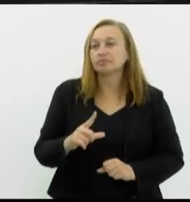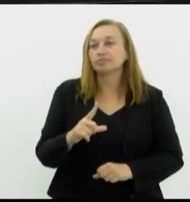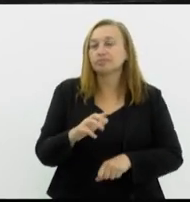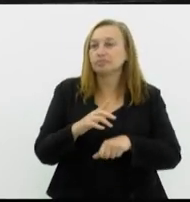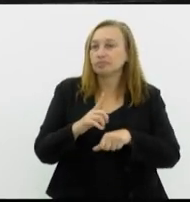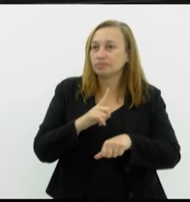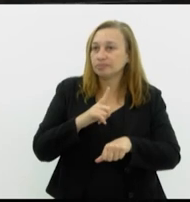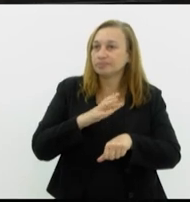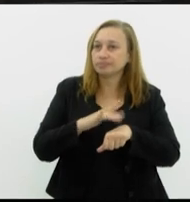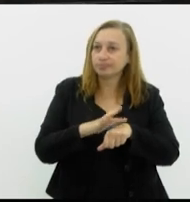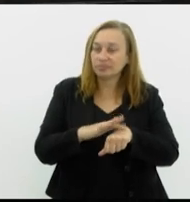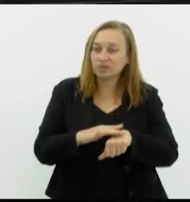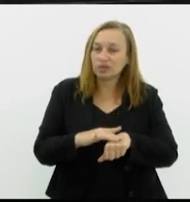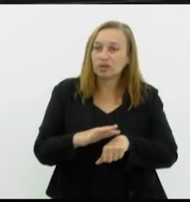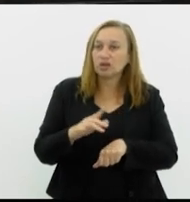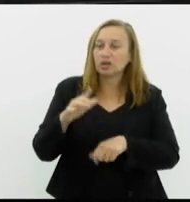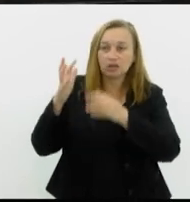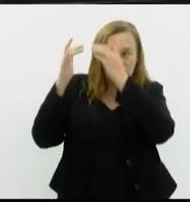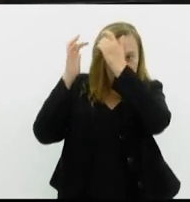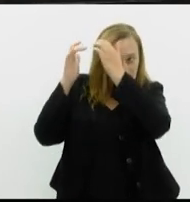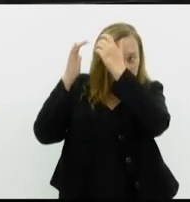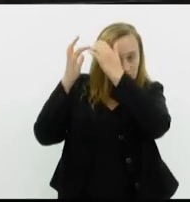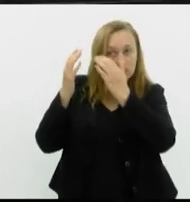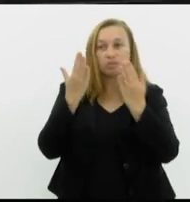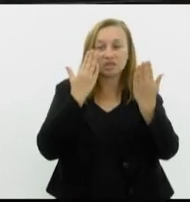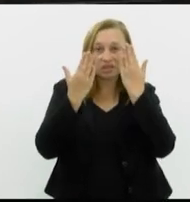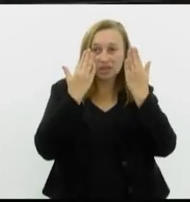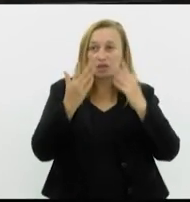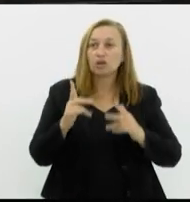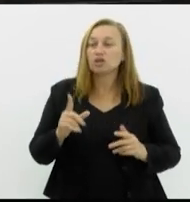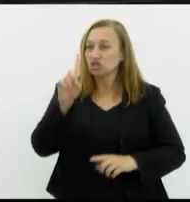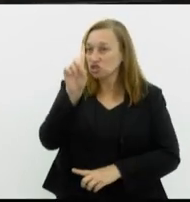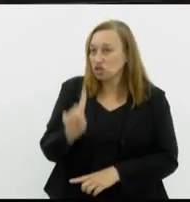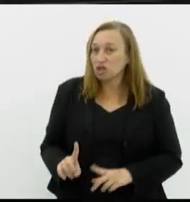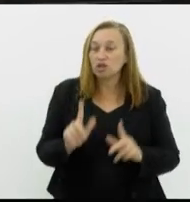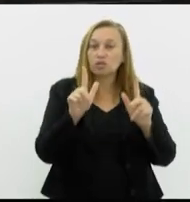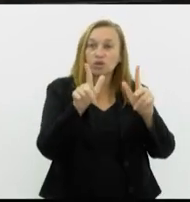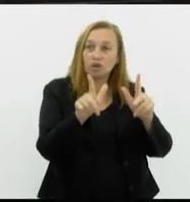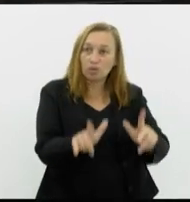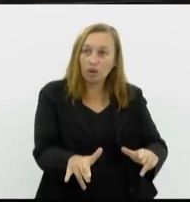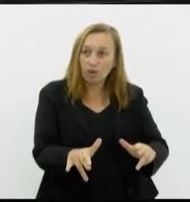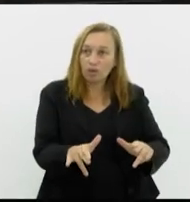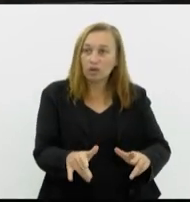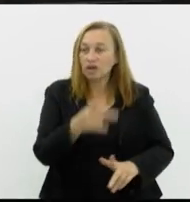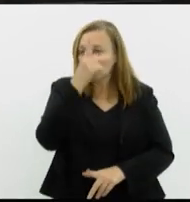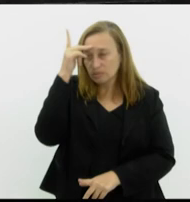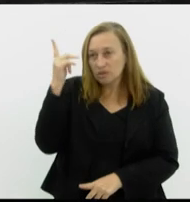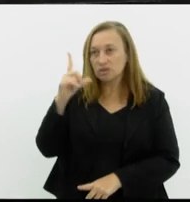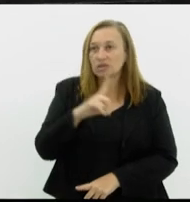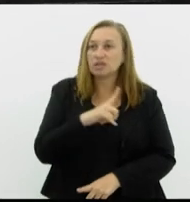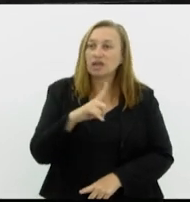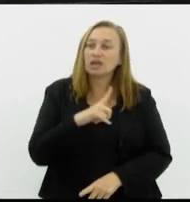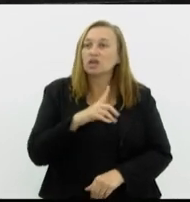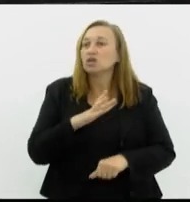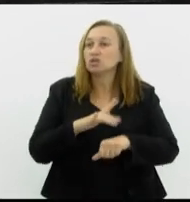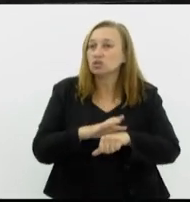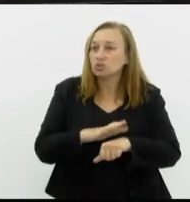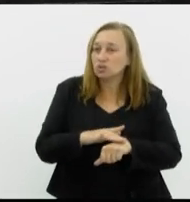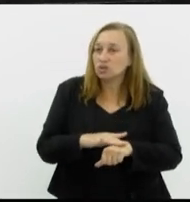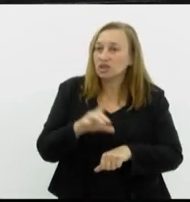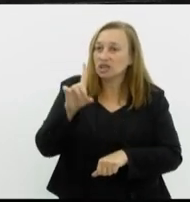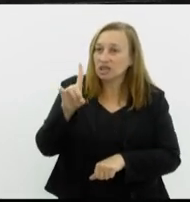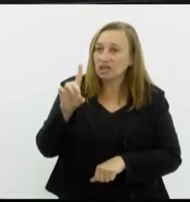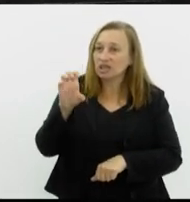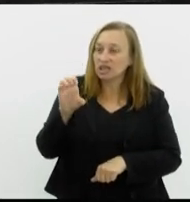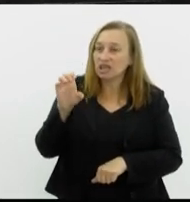doenças neuropsiquiátricas o mesmo direito que as pessoas que têm doenças